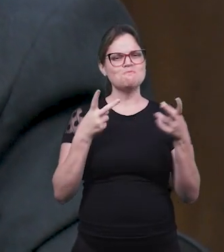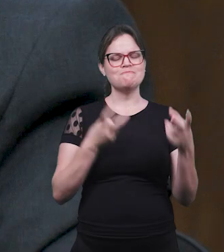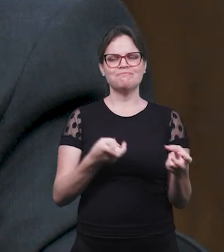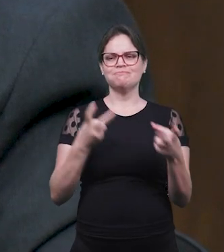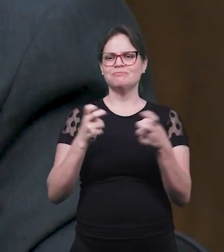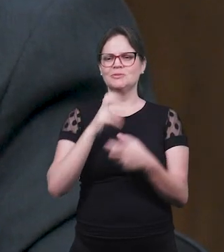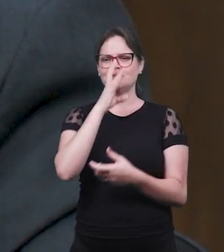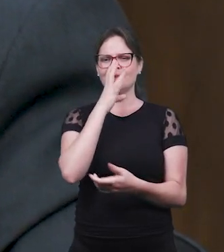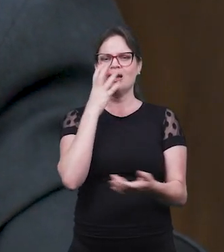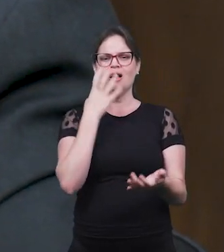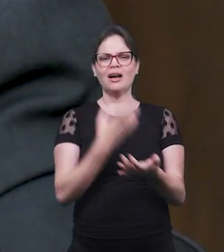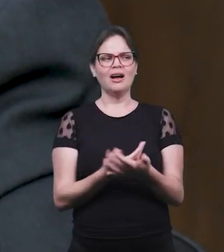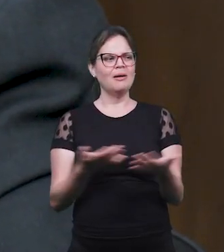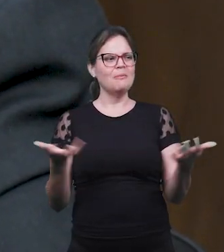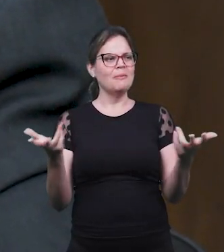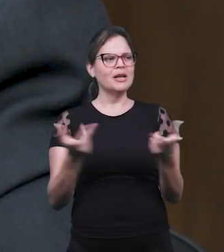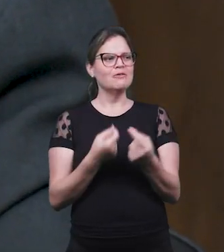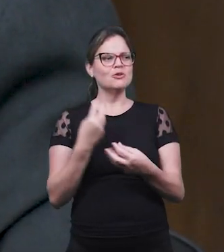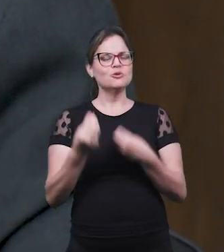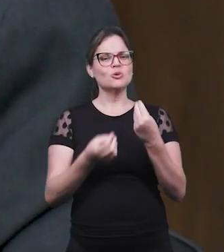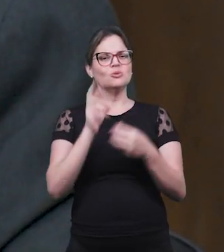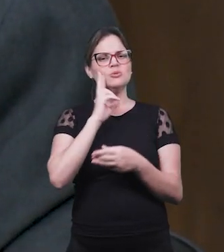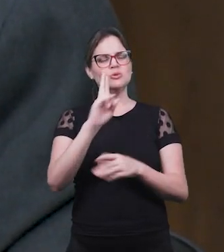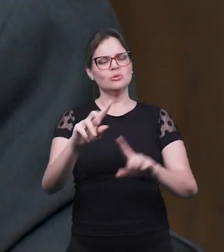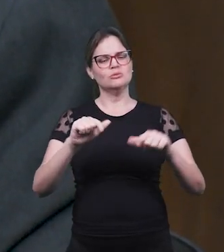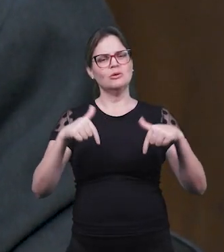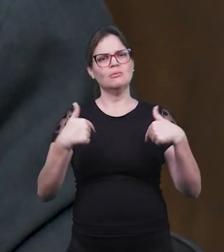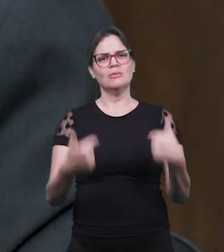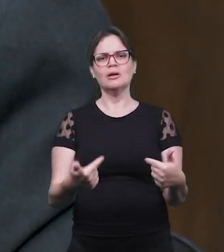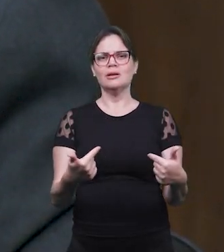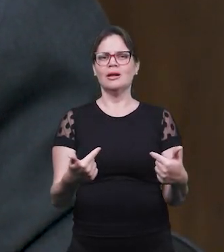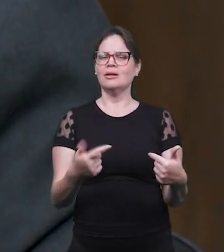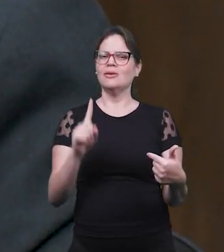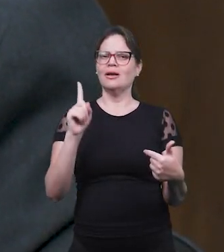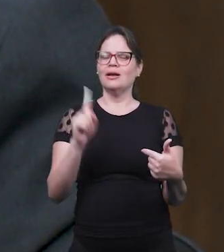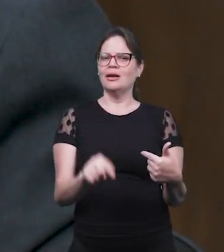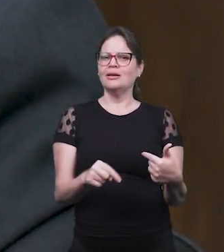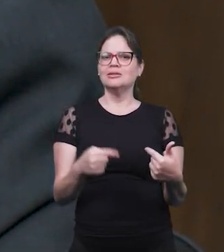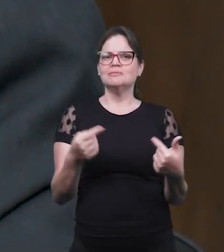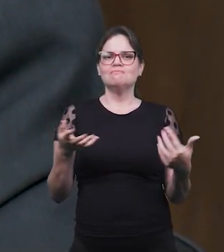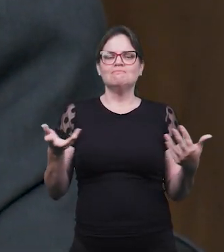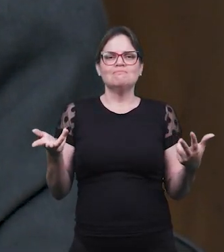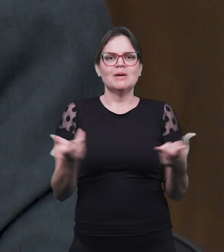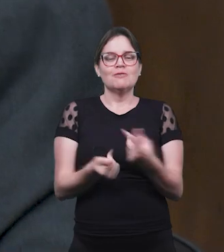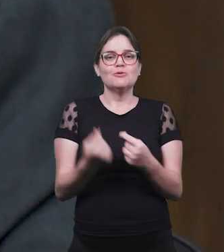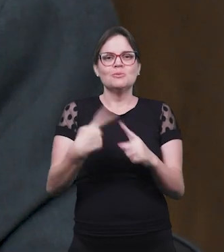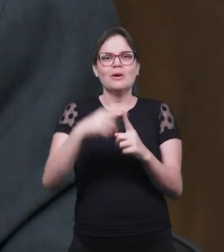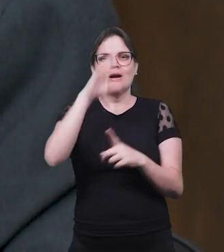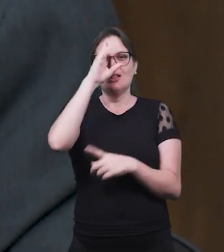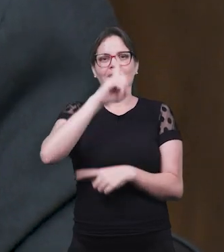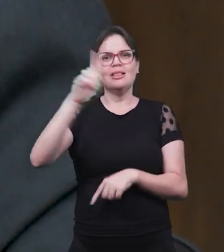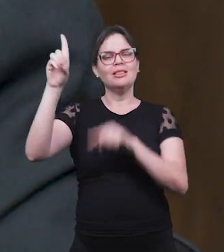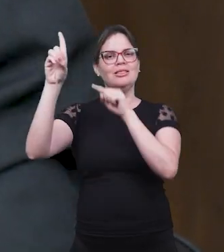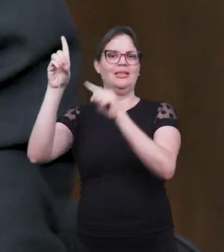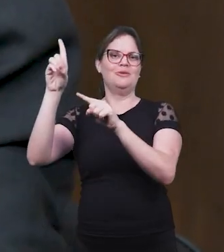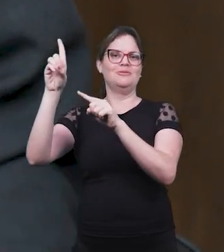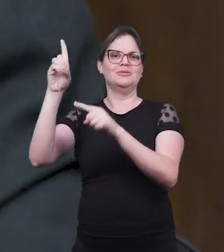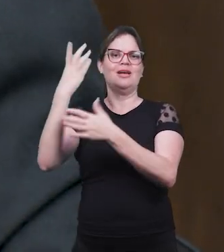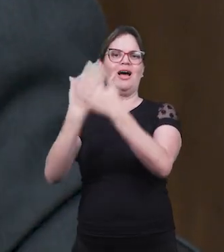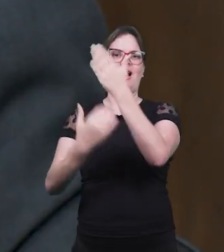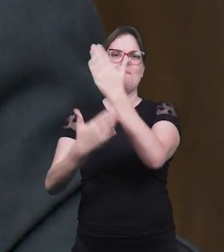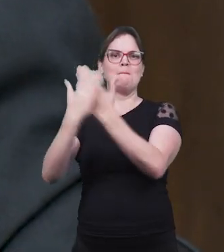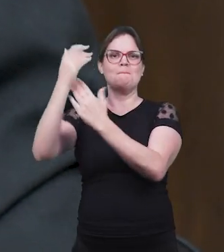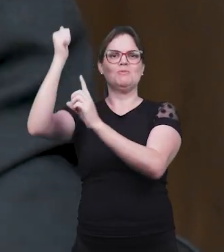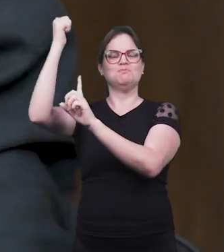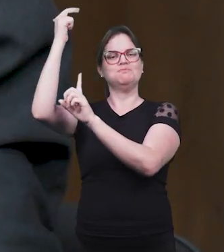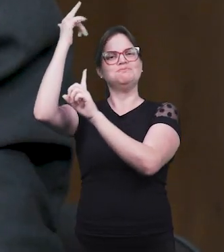me maravilha aquilo que o Senhor tem feito. Então, é algo que vem de Deus, é algo que tem a mão do Senhor, é